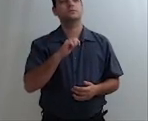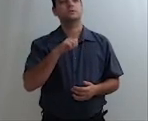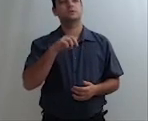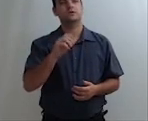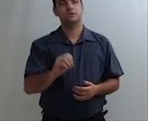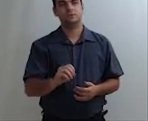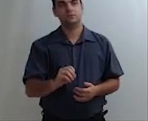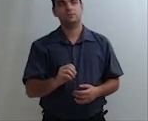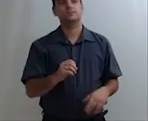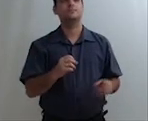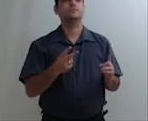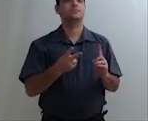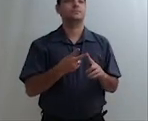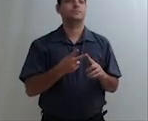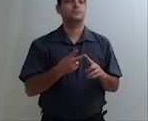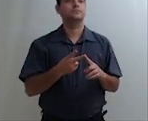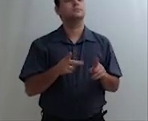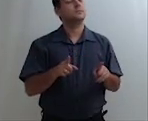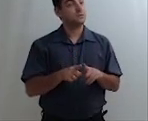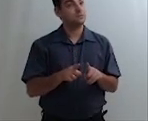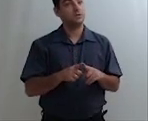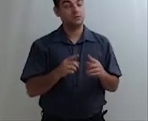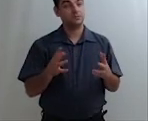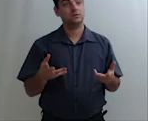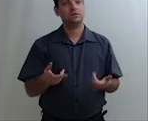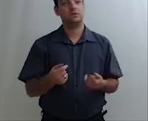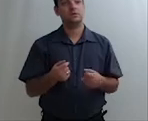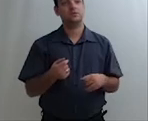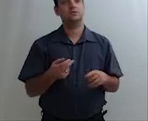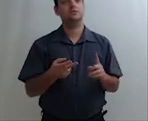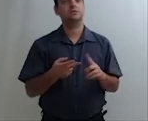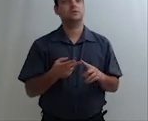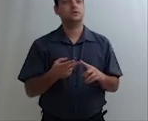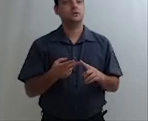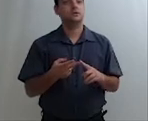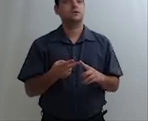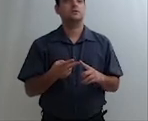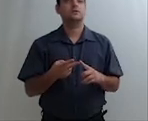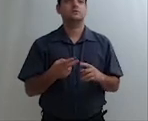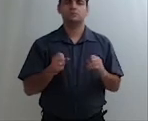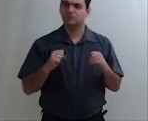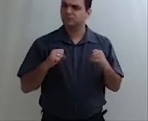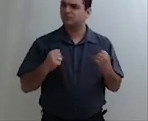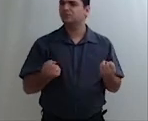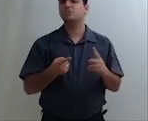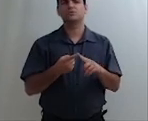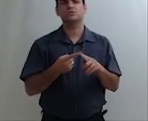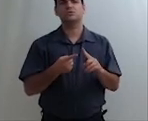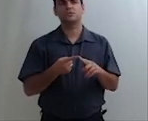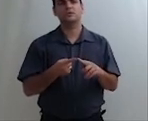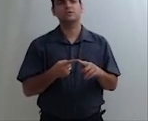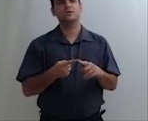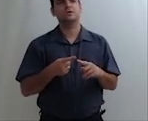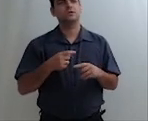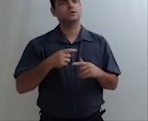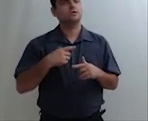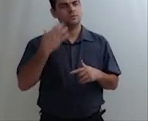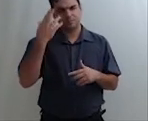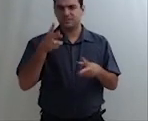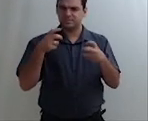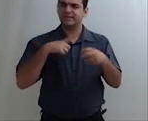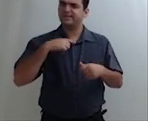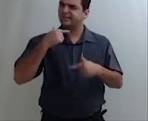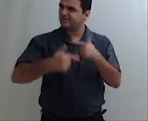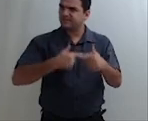kio pela excelência da sua petição inicial feita com muito esmero eh de maneira